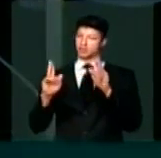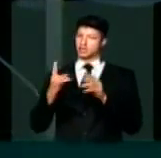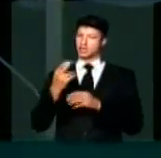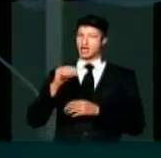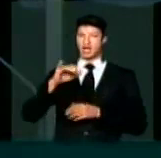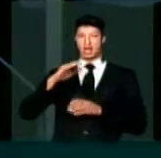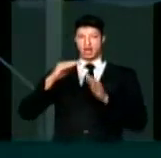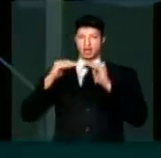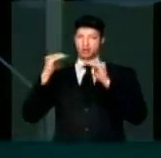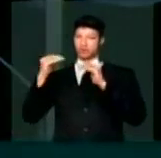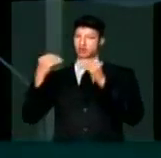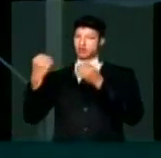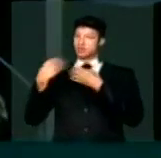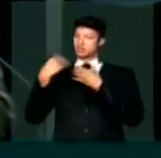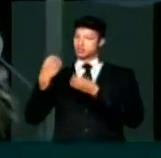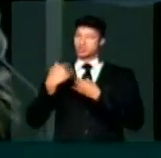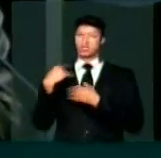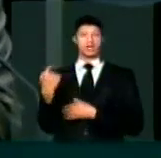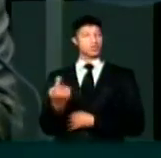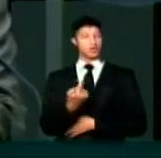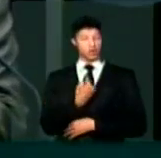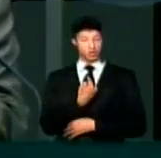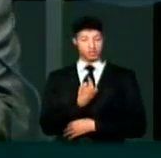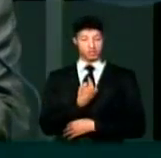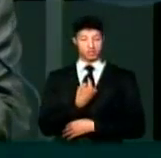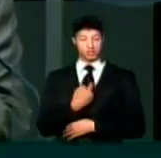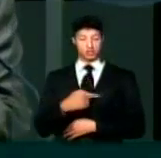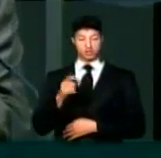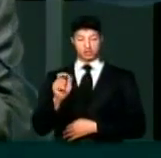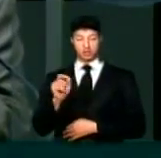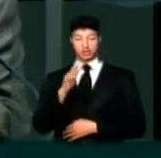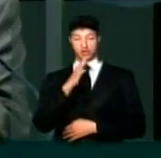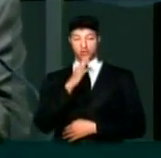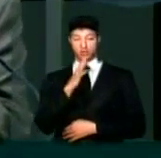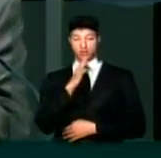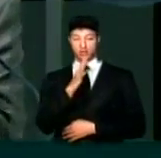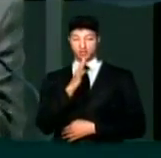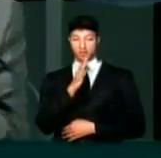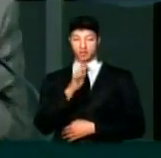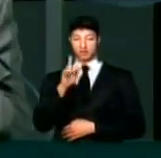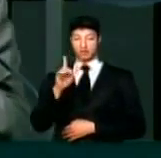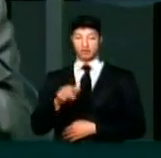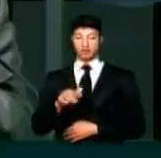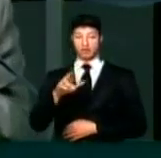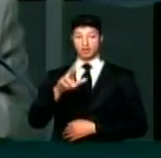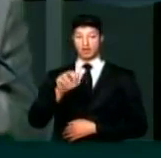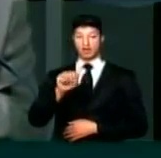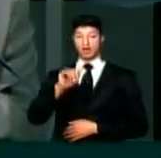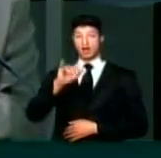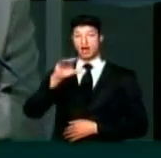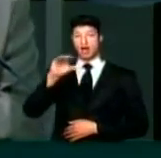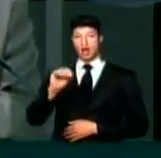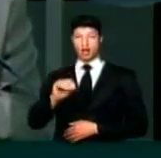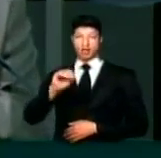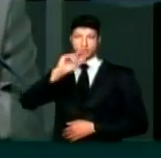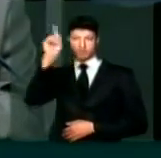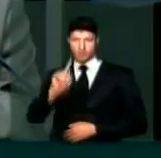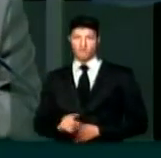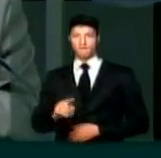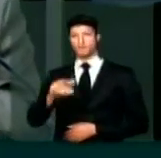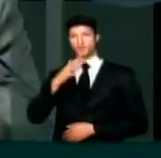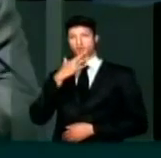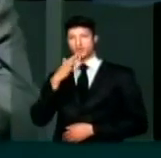Heráclito nos ensina exatamente que o conhecimento é um raio que fere a escuridão